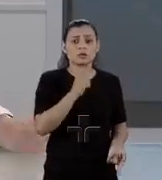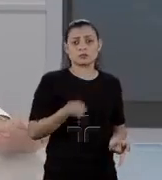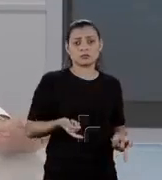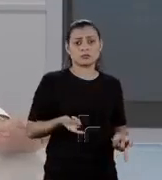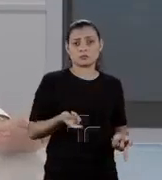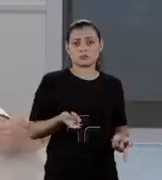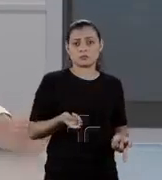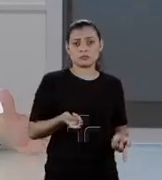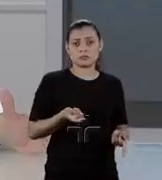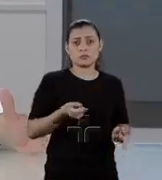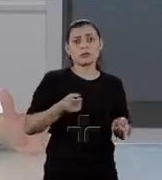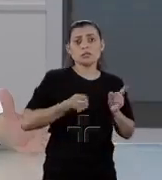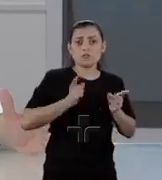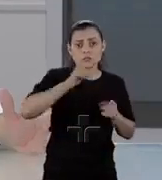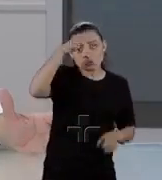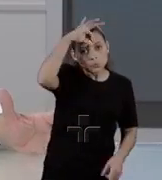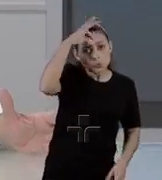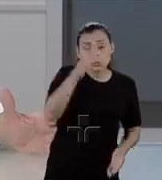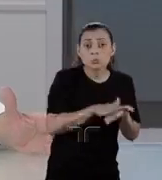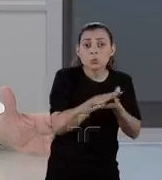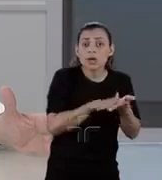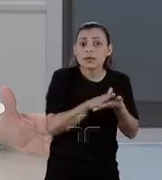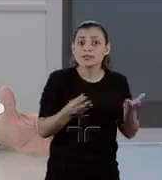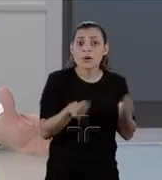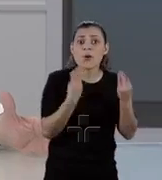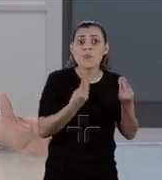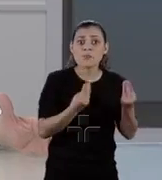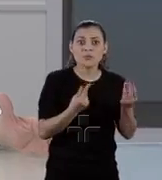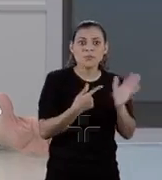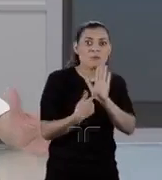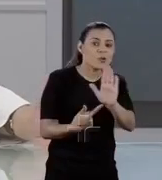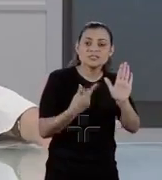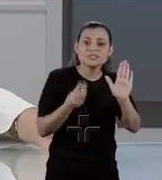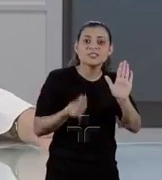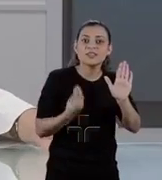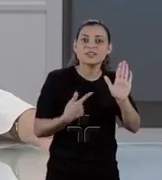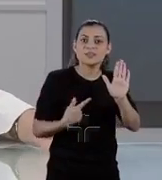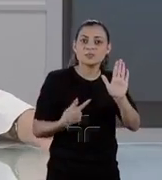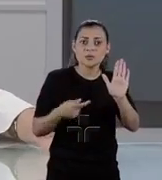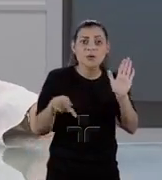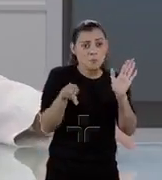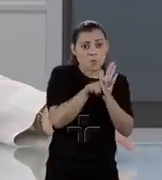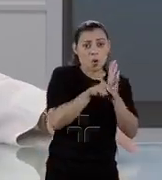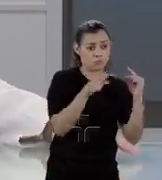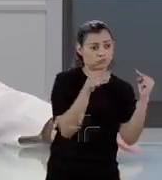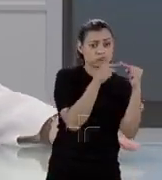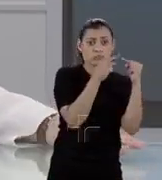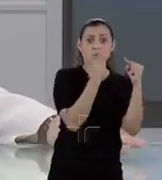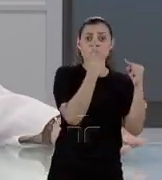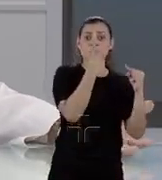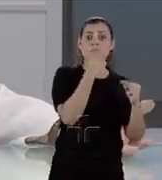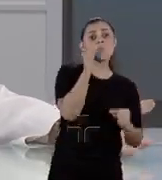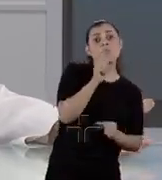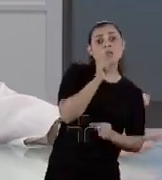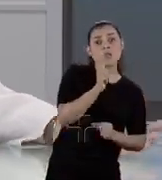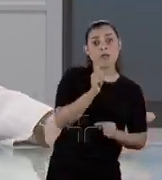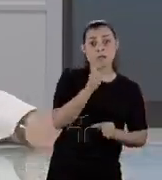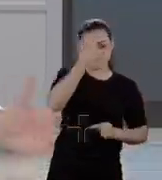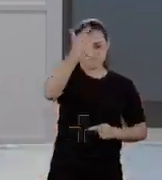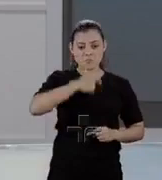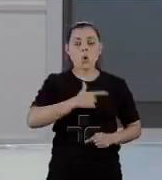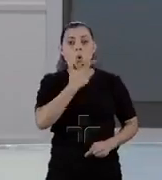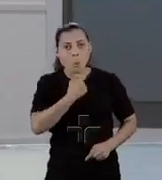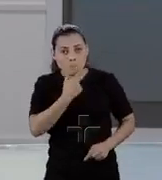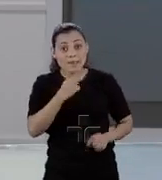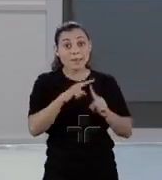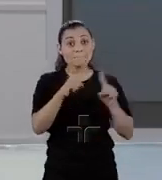elas se sentem que elas se identificam com o universo feminino em sendo biologicamente homem, ou